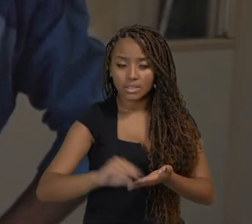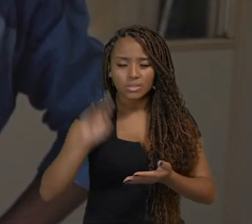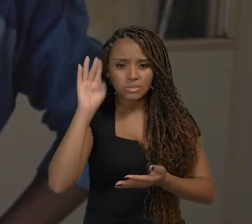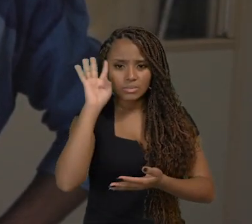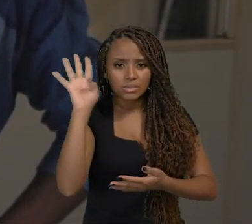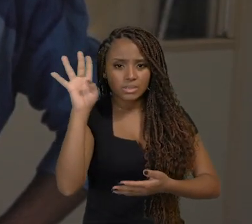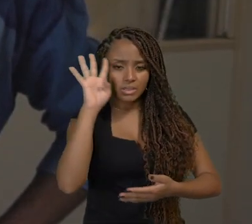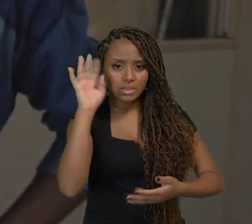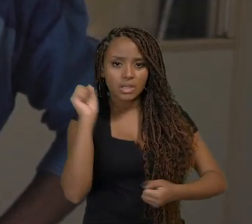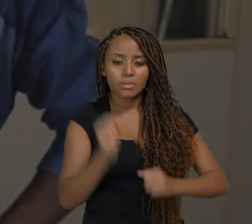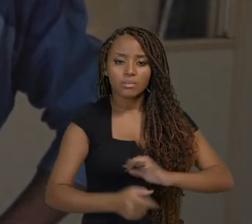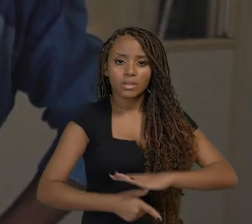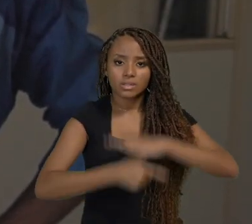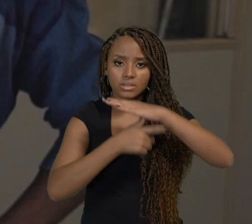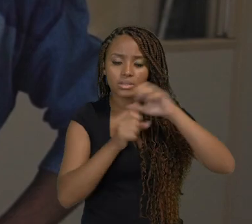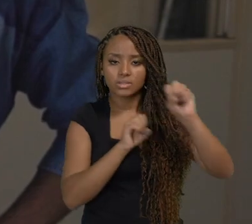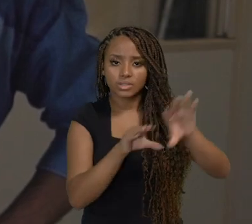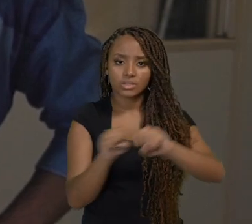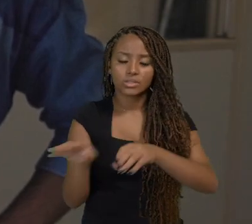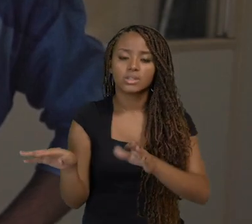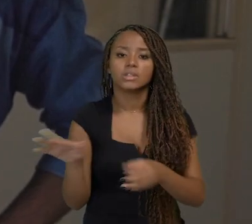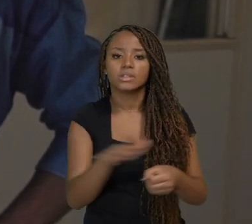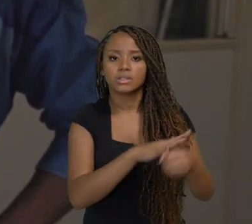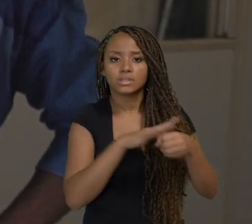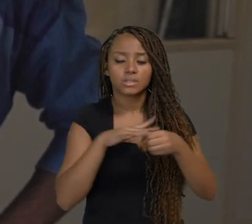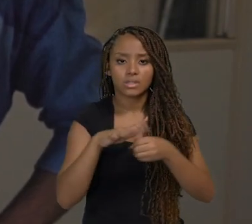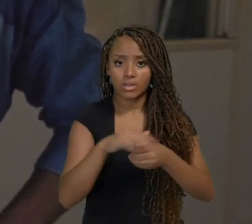pela Pró-Reitoria de Ensino e Extensão,